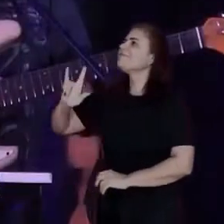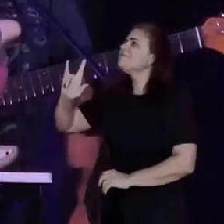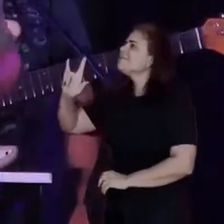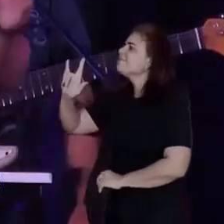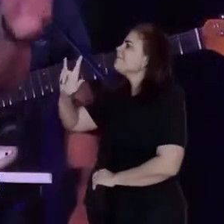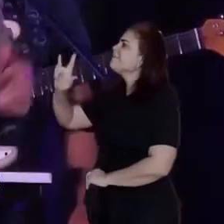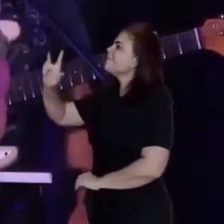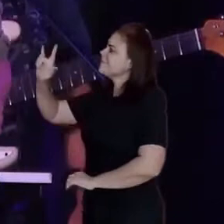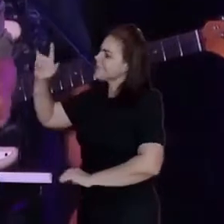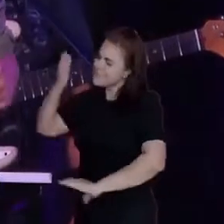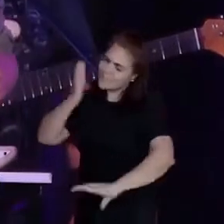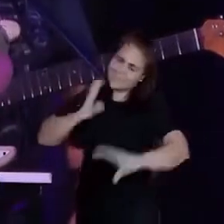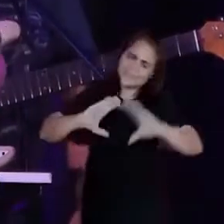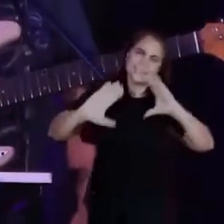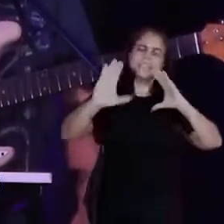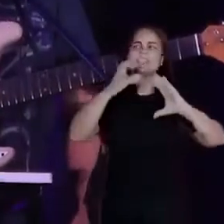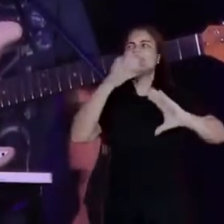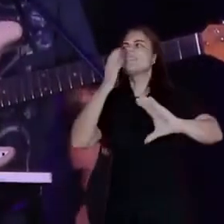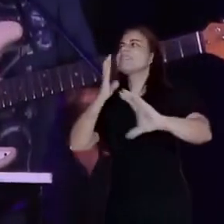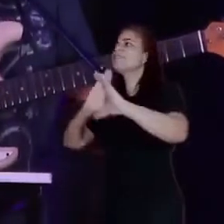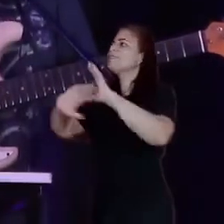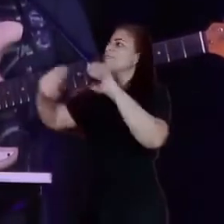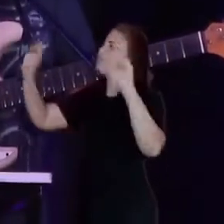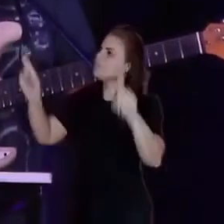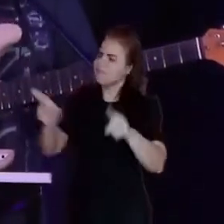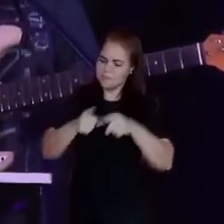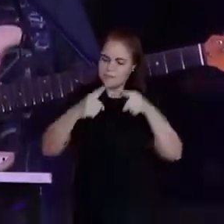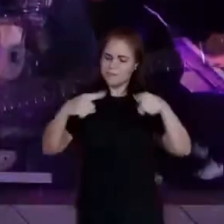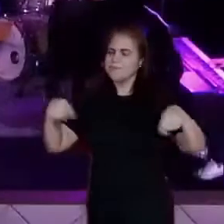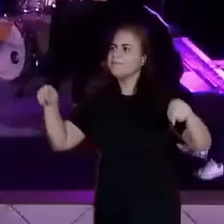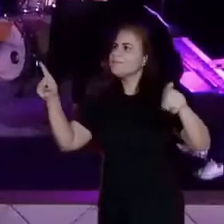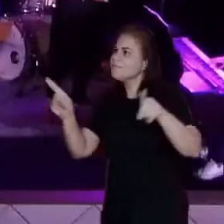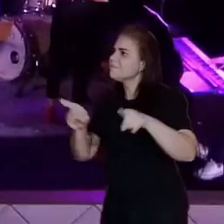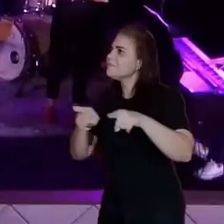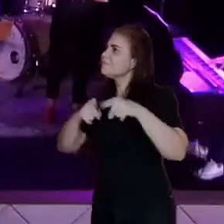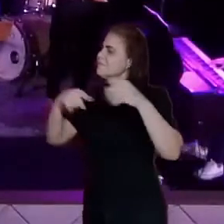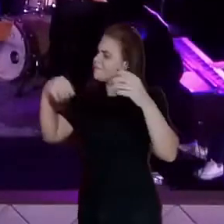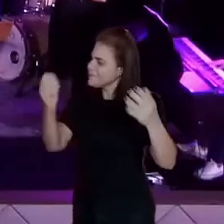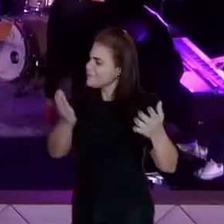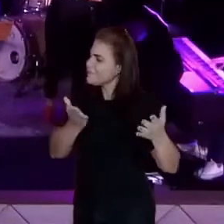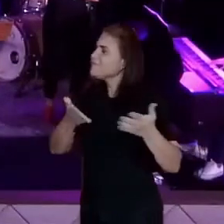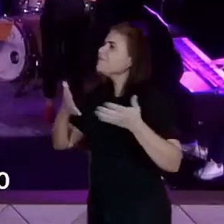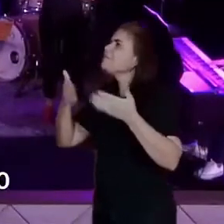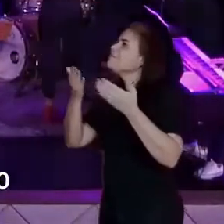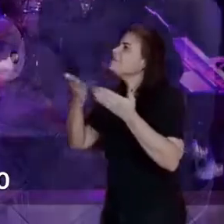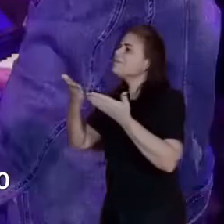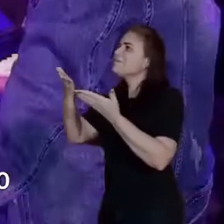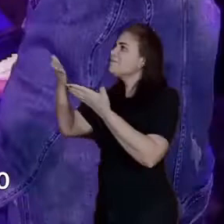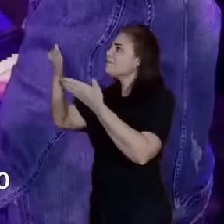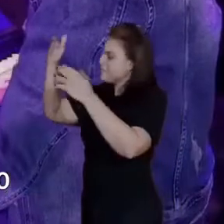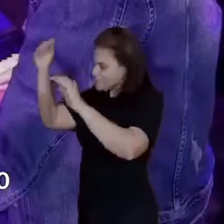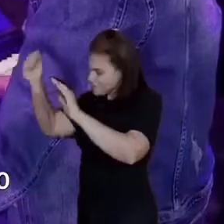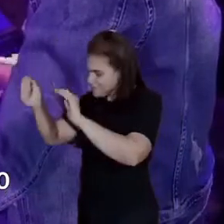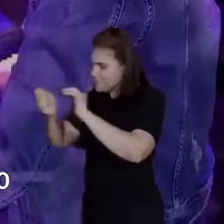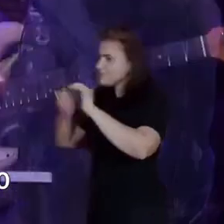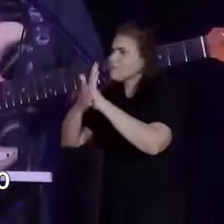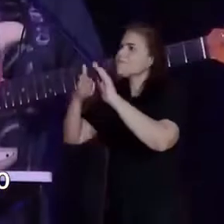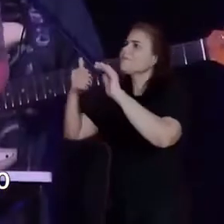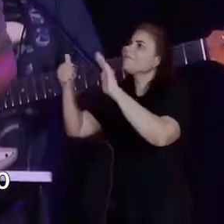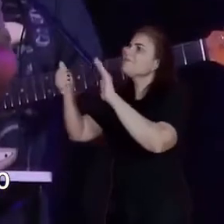a todos os versos e canções que eu conseguir cantar